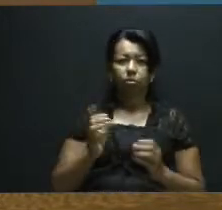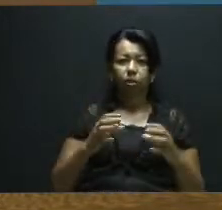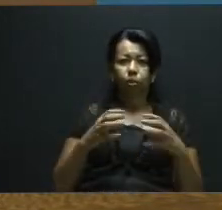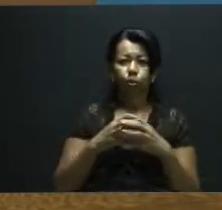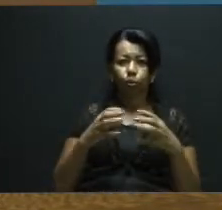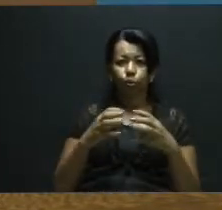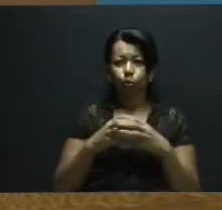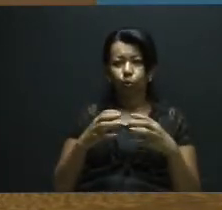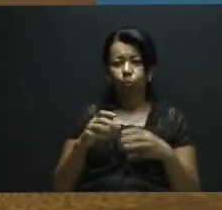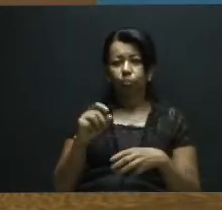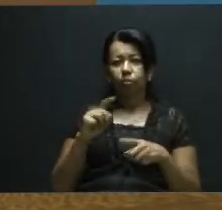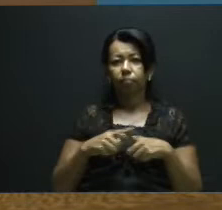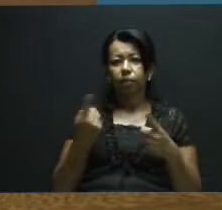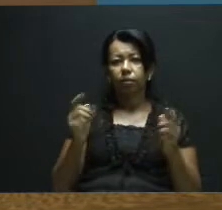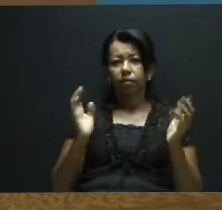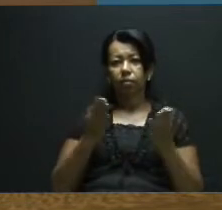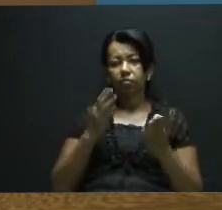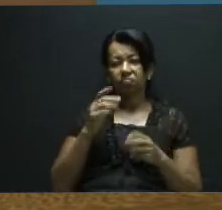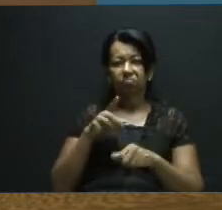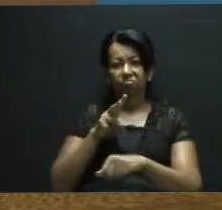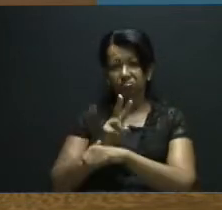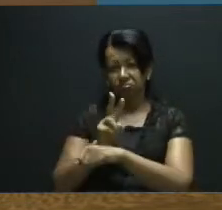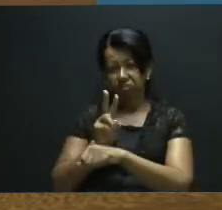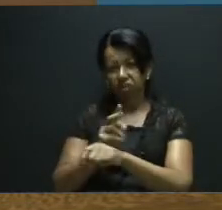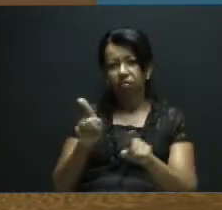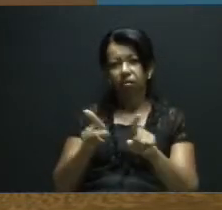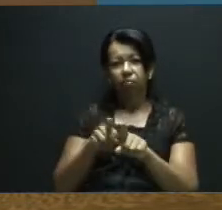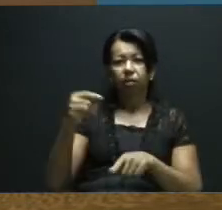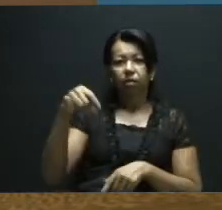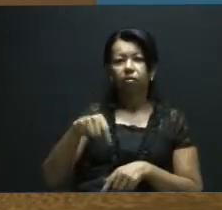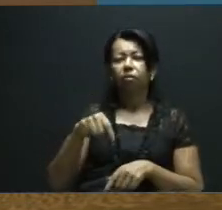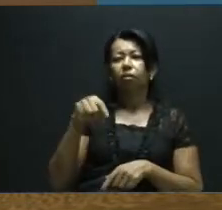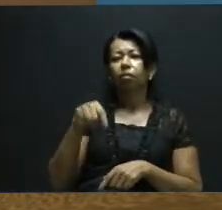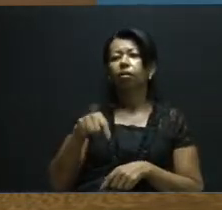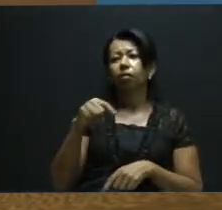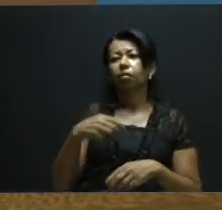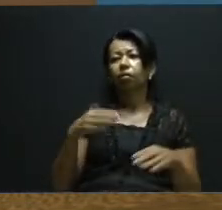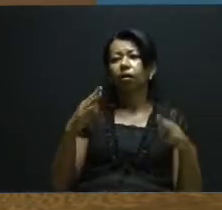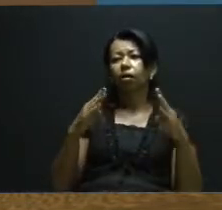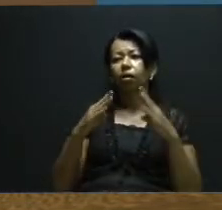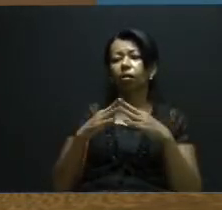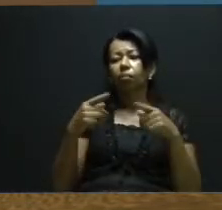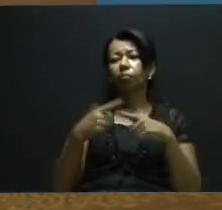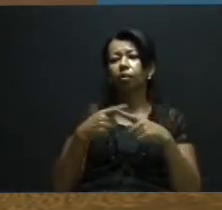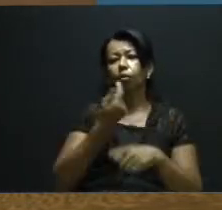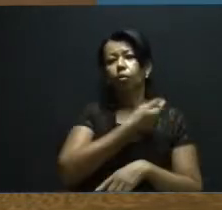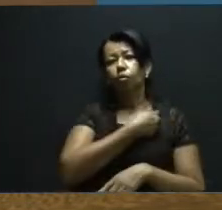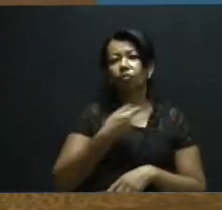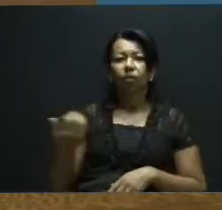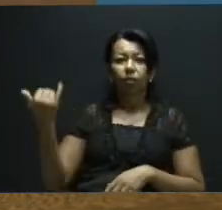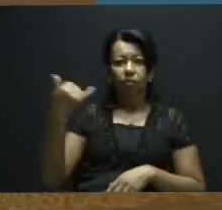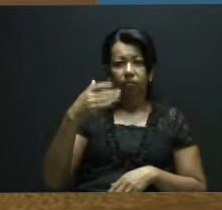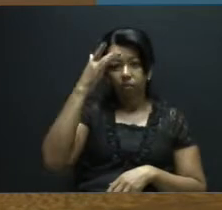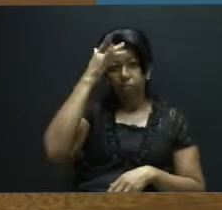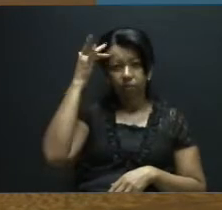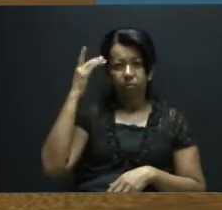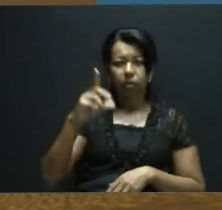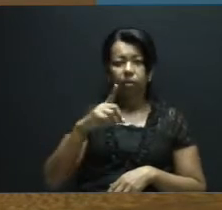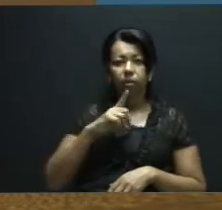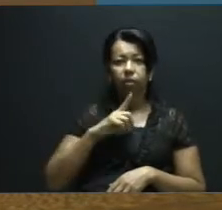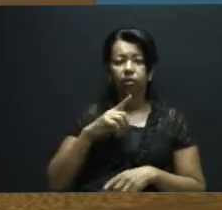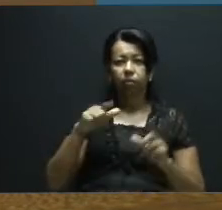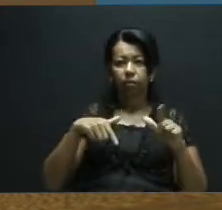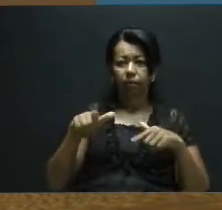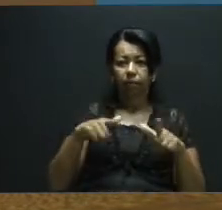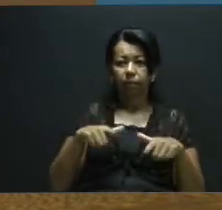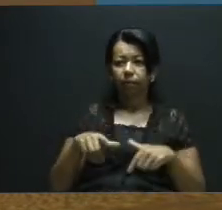mas agora vou começar a fiscalizar também aqui dentro do plenário que o governo manda pessoas que tem cargo comissionado